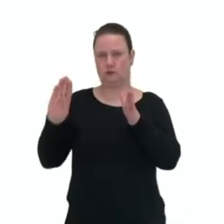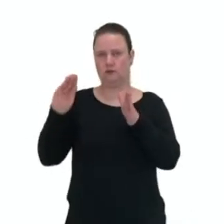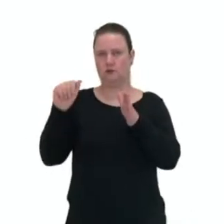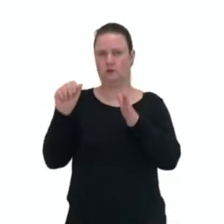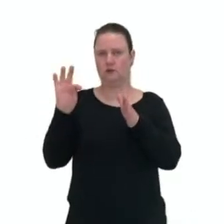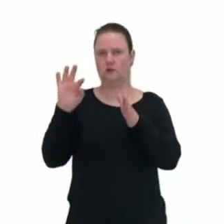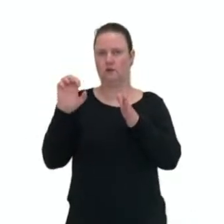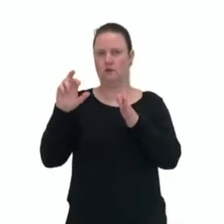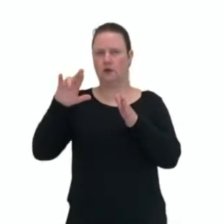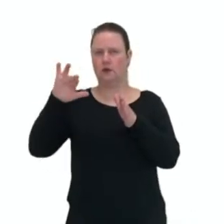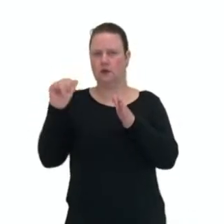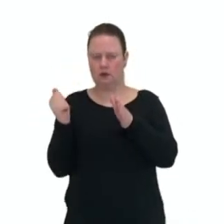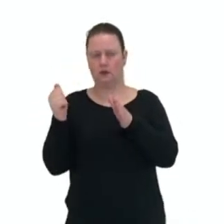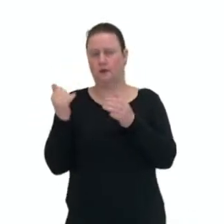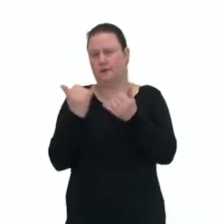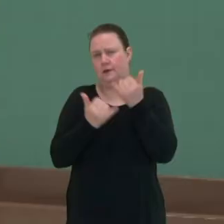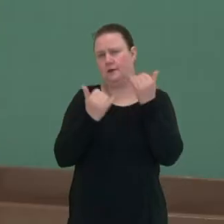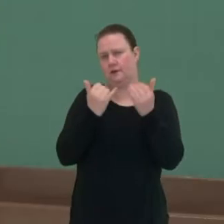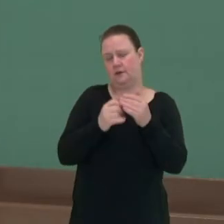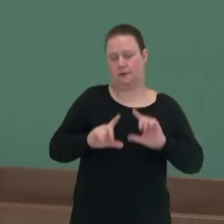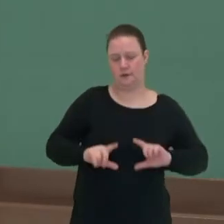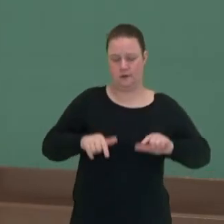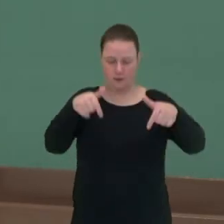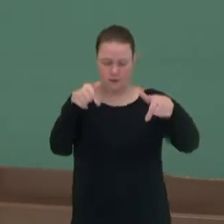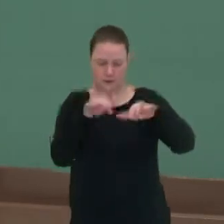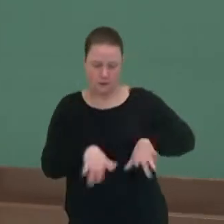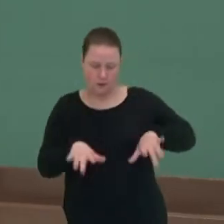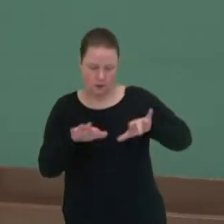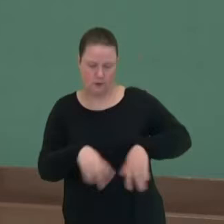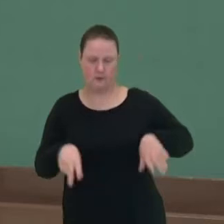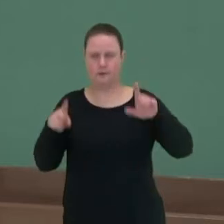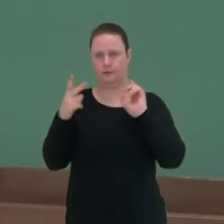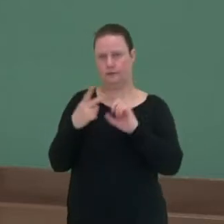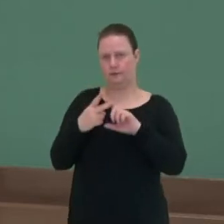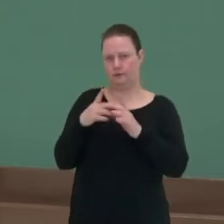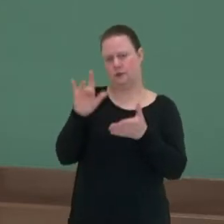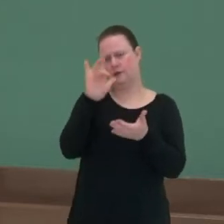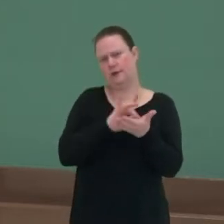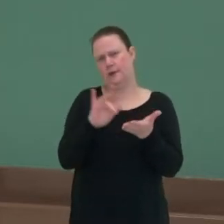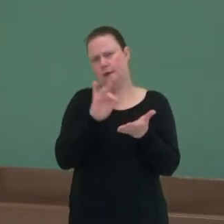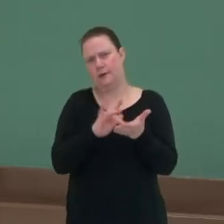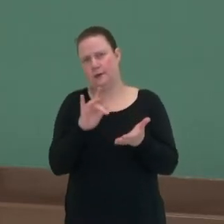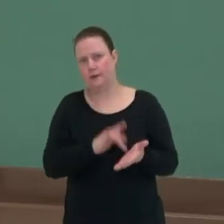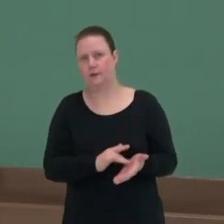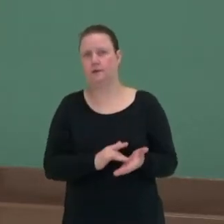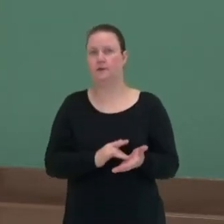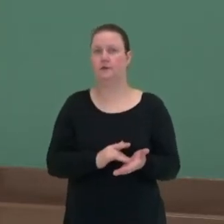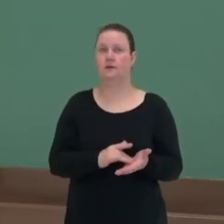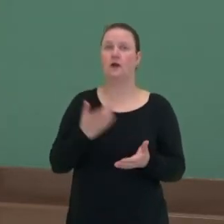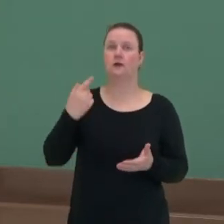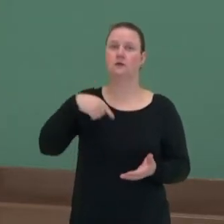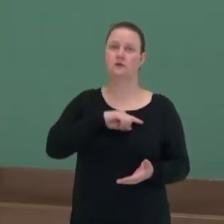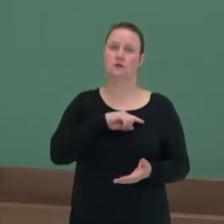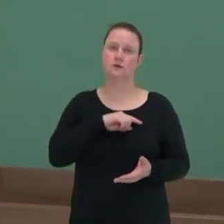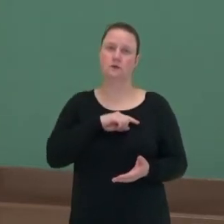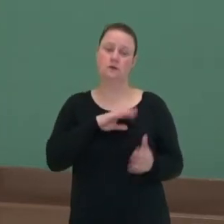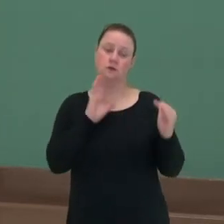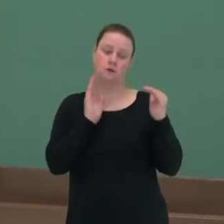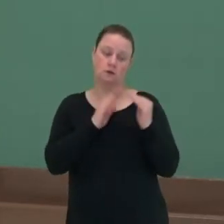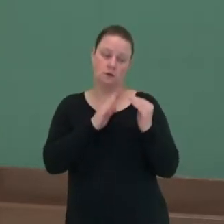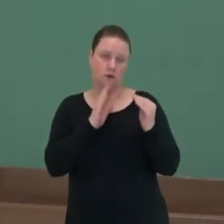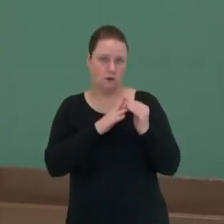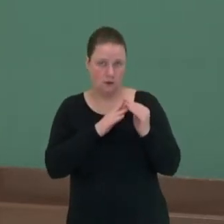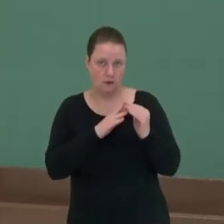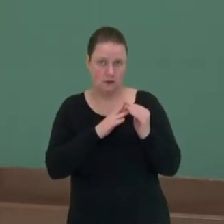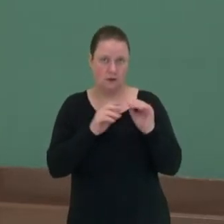exemplo, a um notebook, a um smartphone. No caso das nossas casas, não é uma bateria que